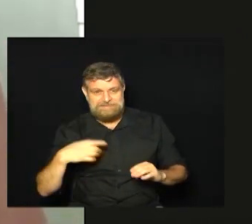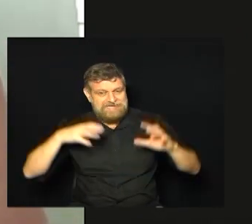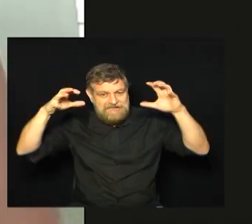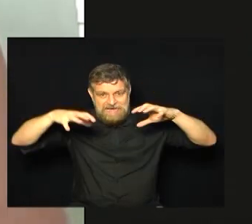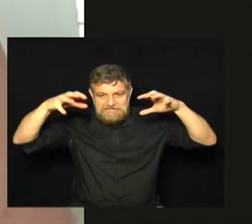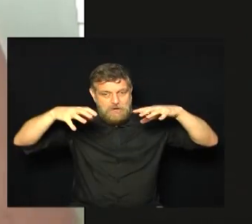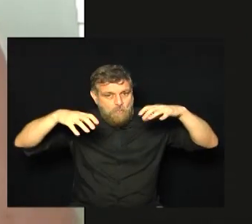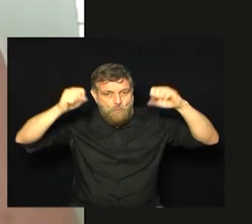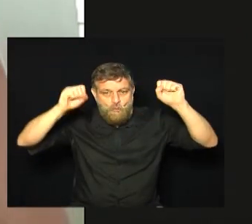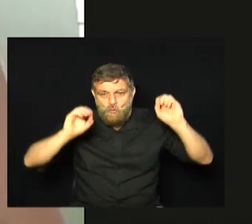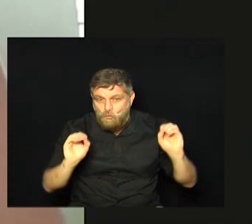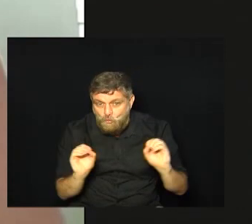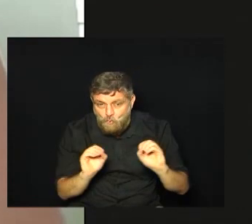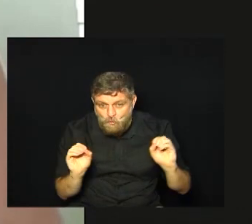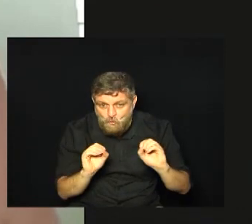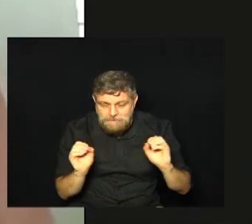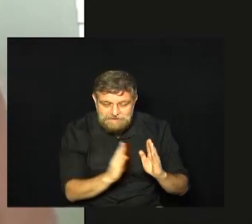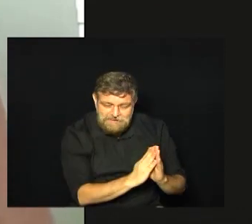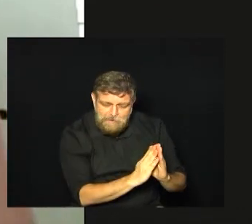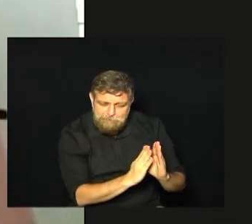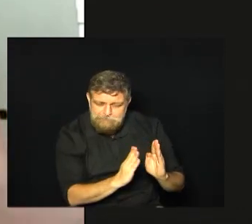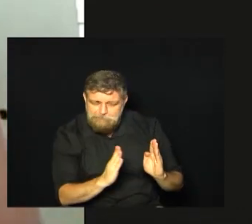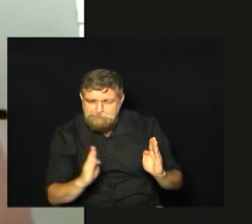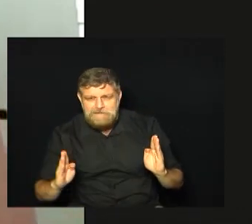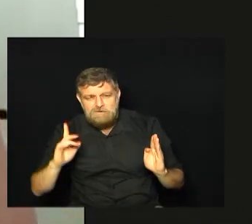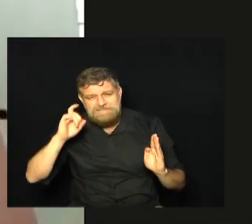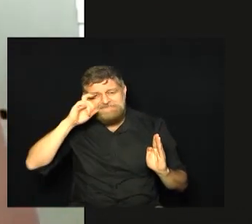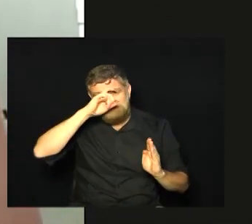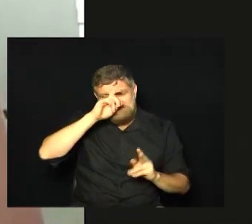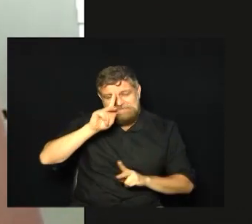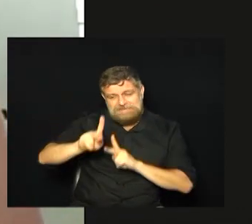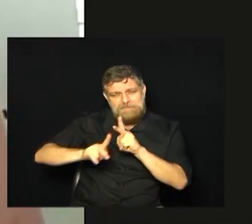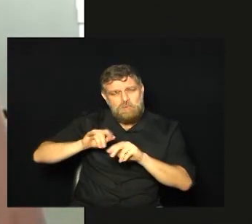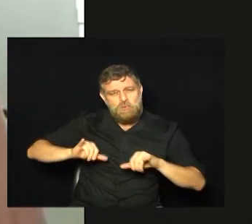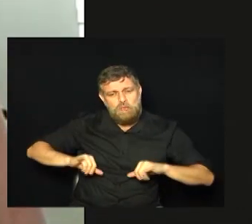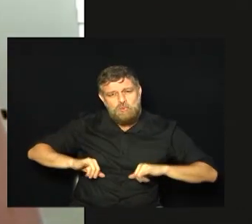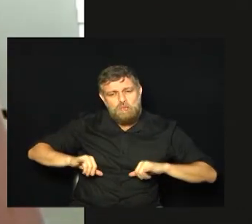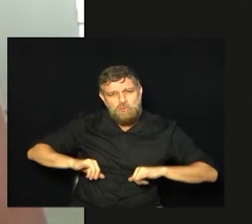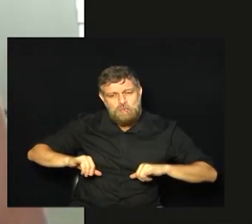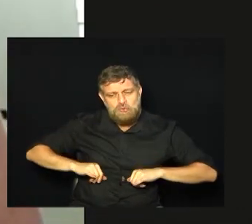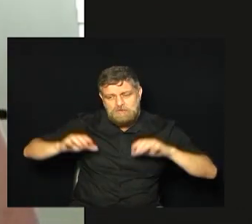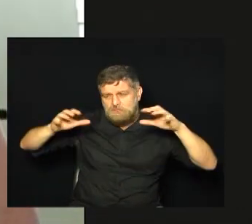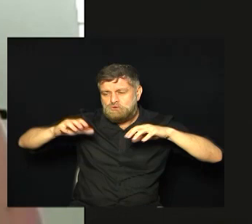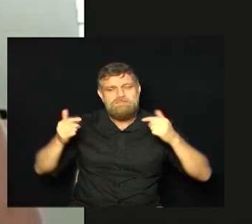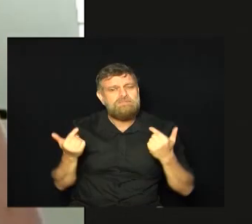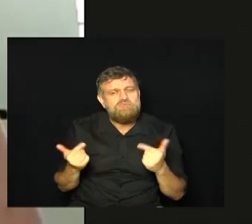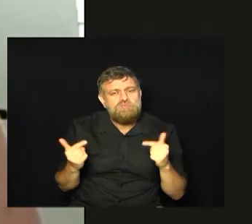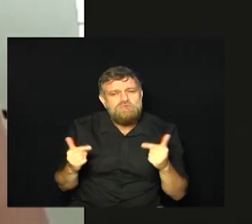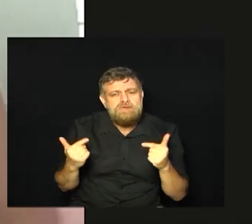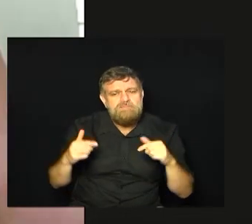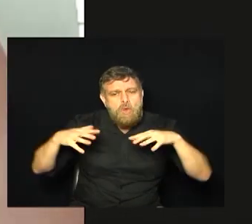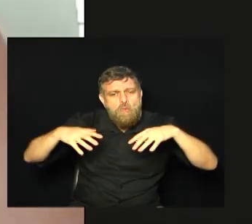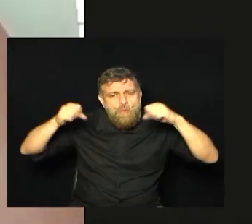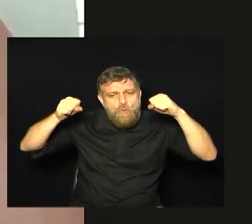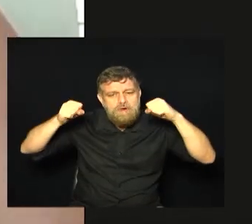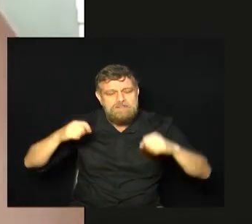região. Então foi um período difícil para a população por esse motivo e ao mesmo